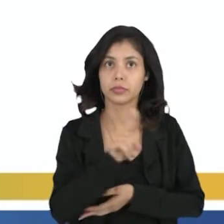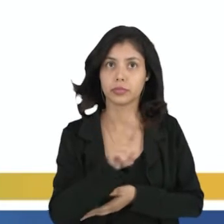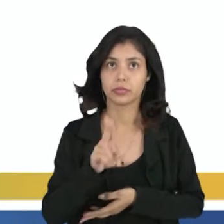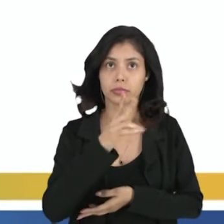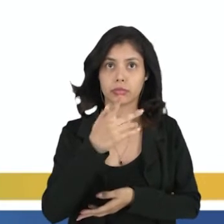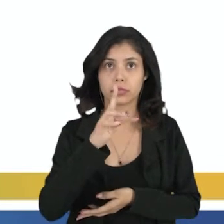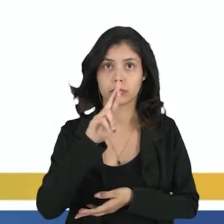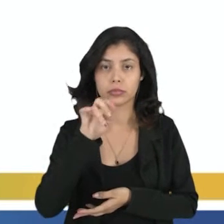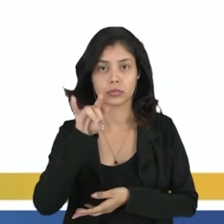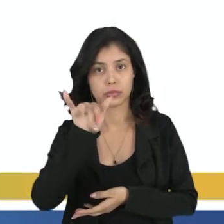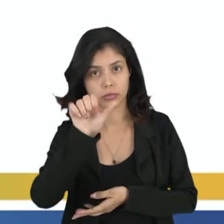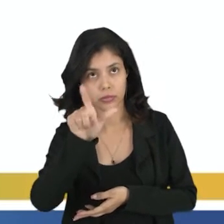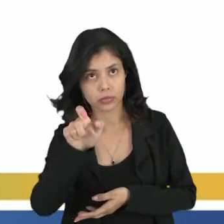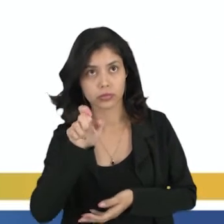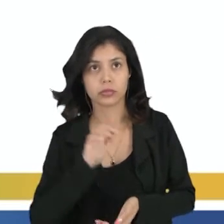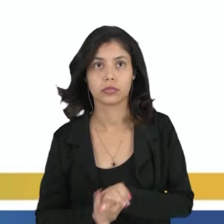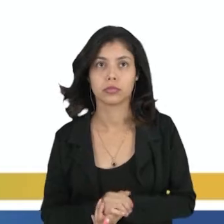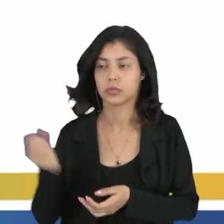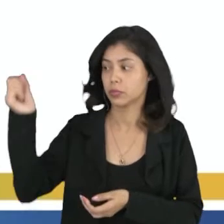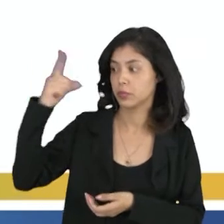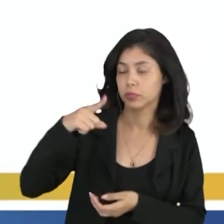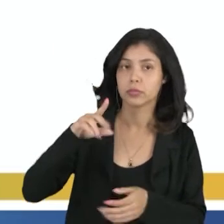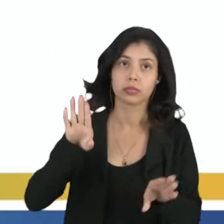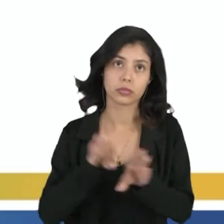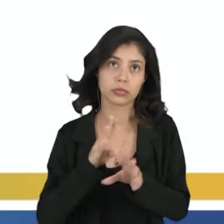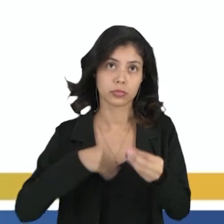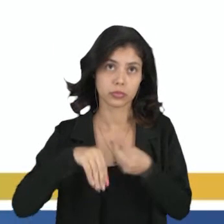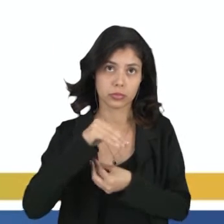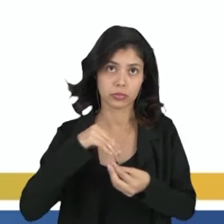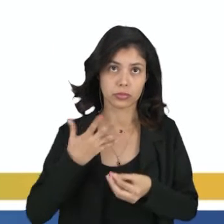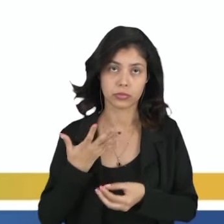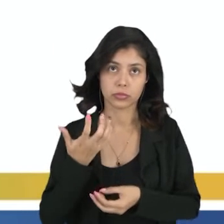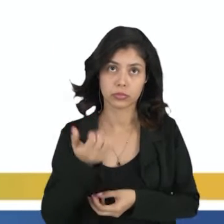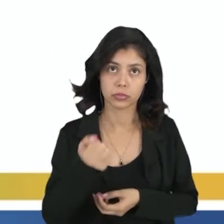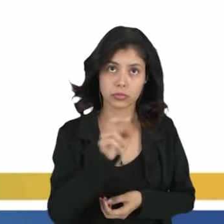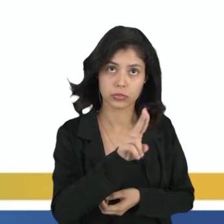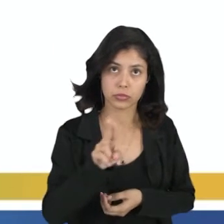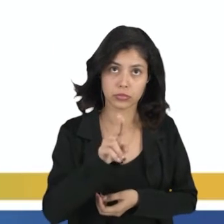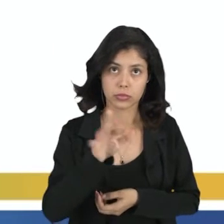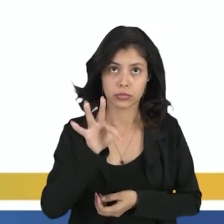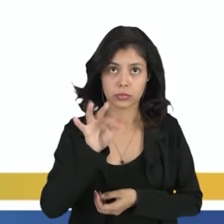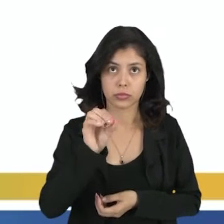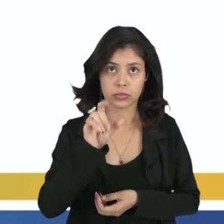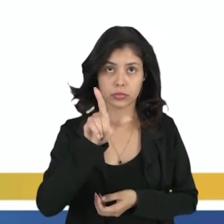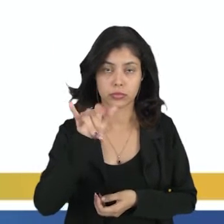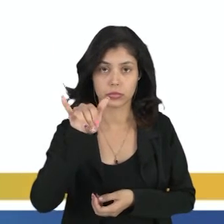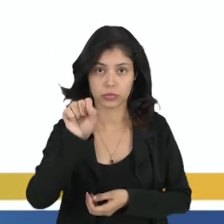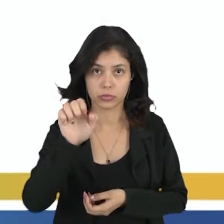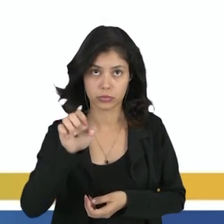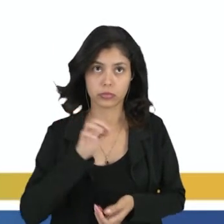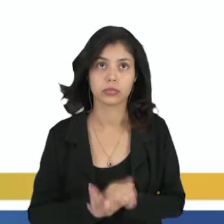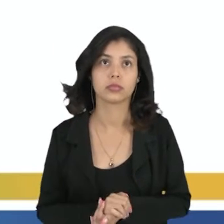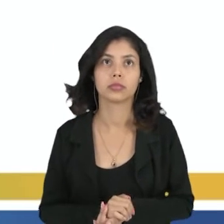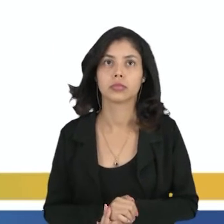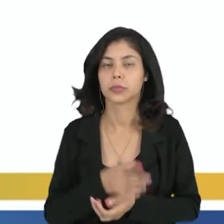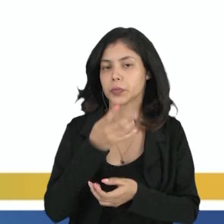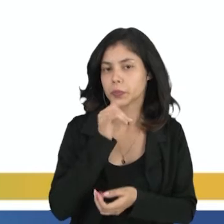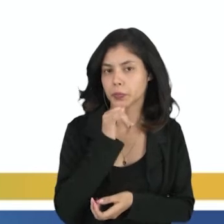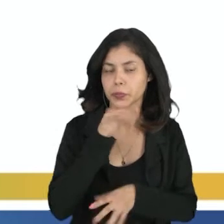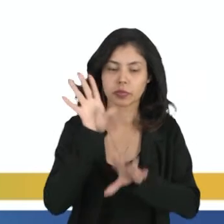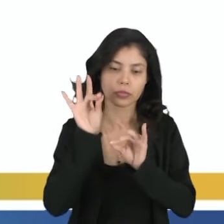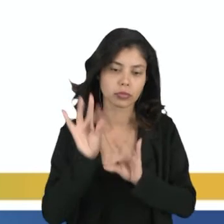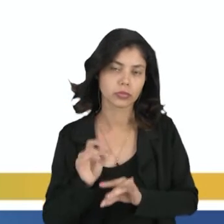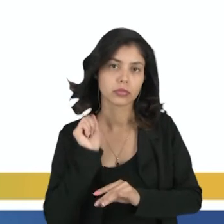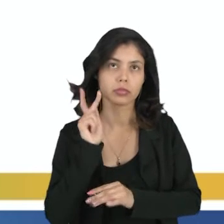de eletrólise, ou a luz, que aí nós teremos uma reação de fotólise. A gente vai ver um exemplo de cada